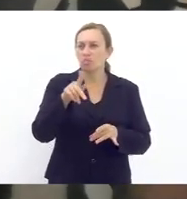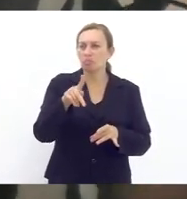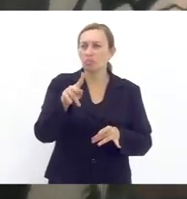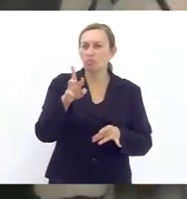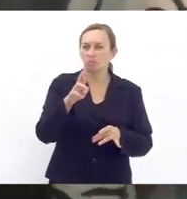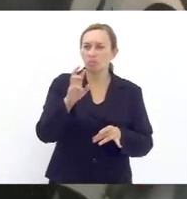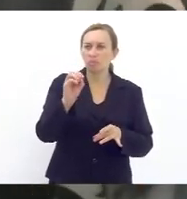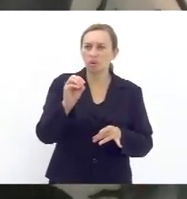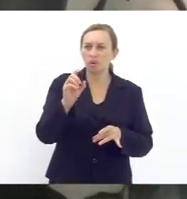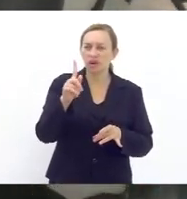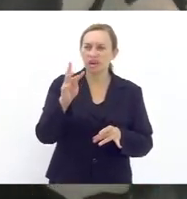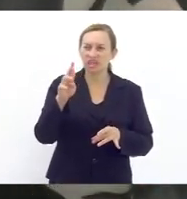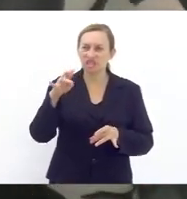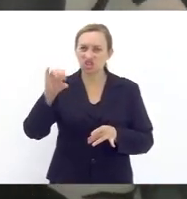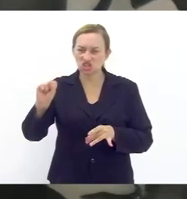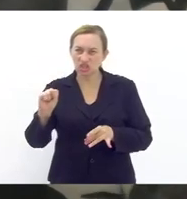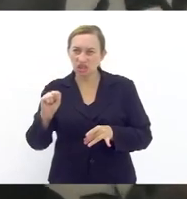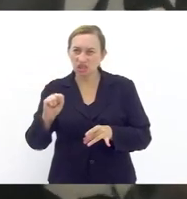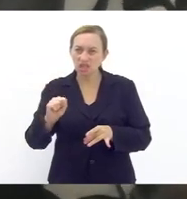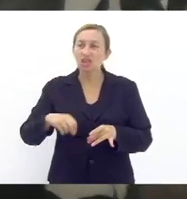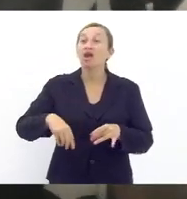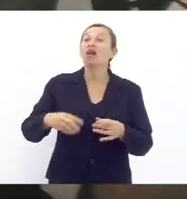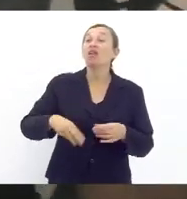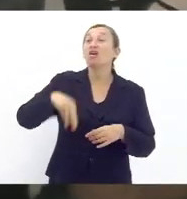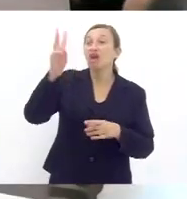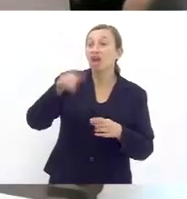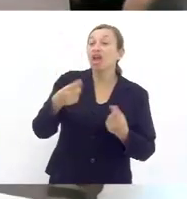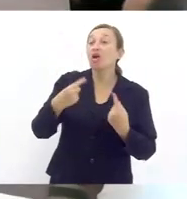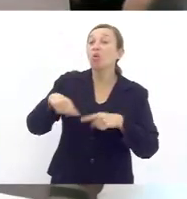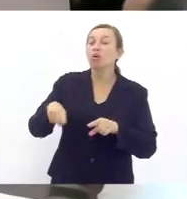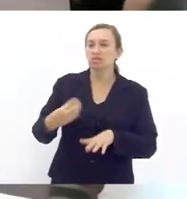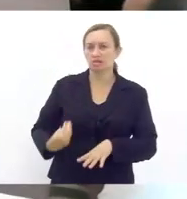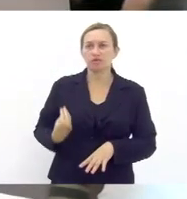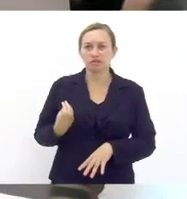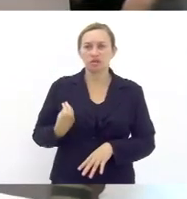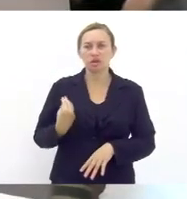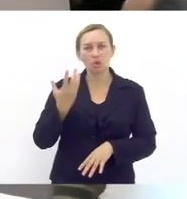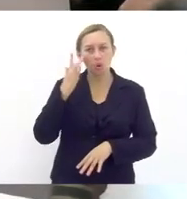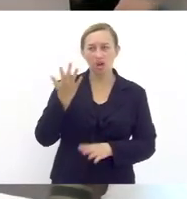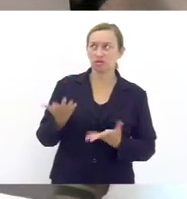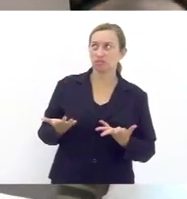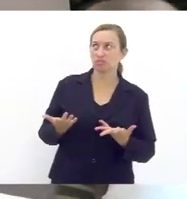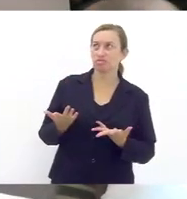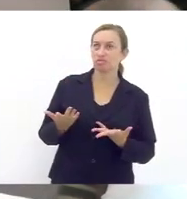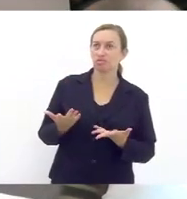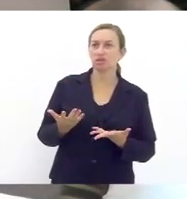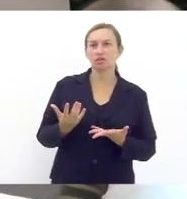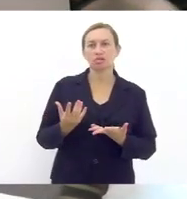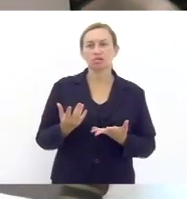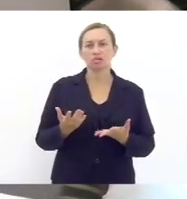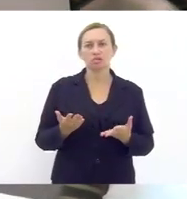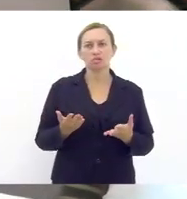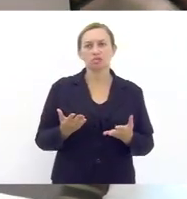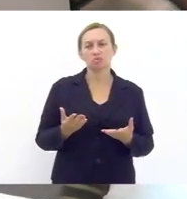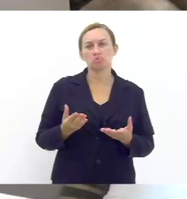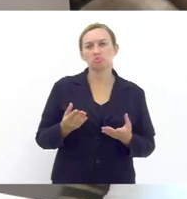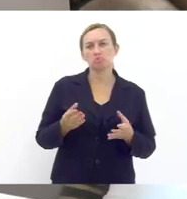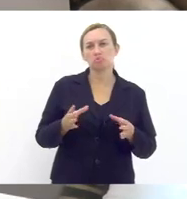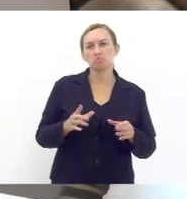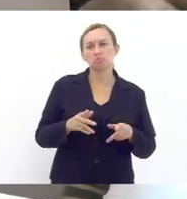e quem é contra a vida eu vou acreditar que sinceramente fora Talvez uma parcela bem estranha da população